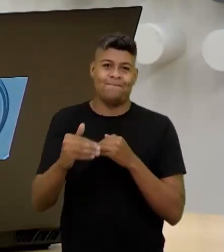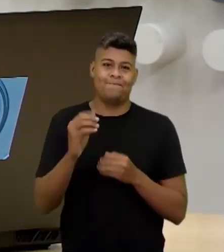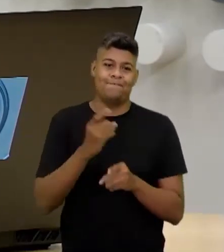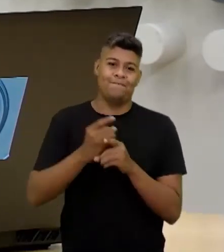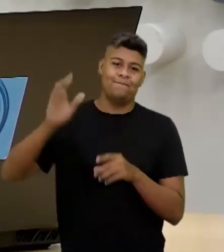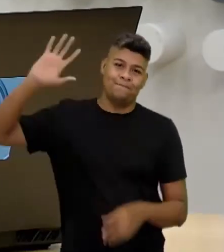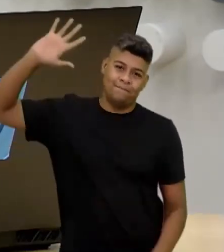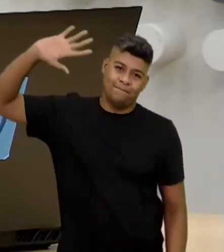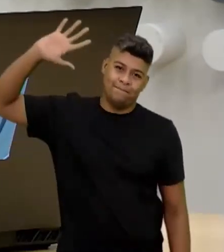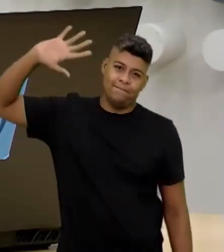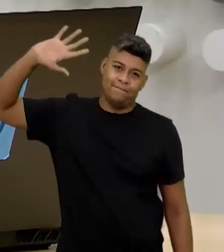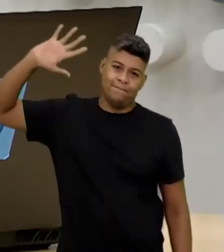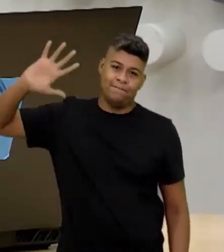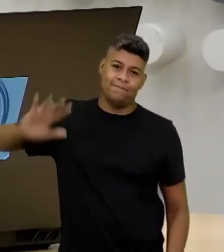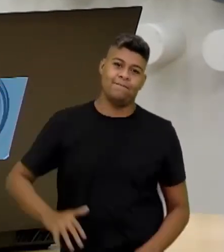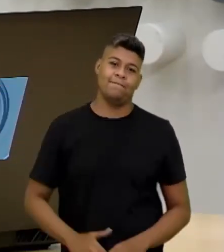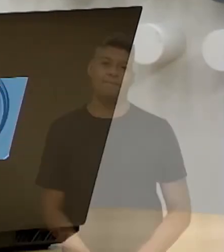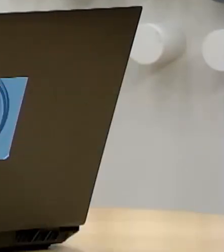breve